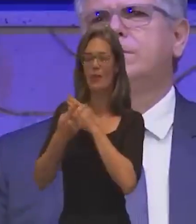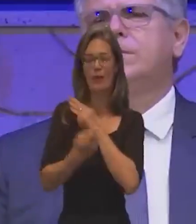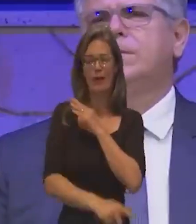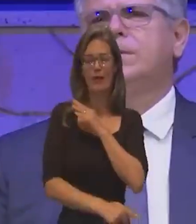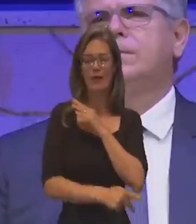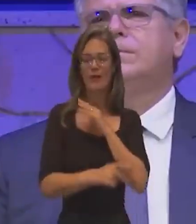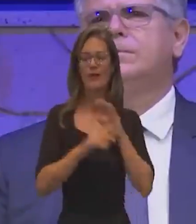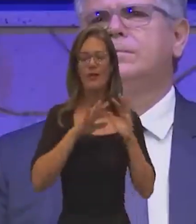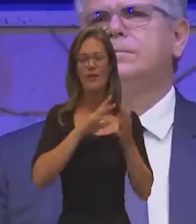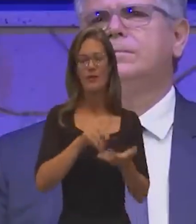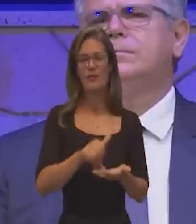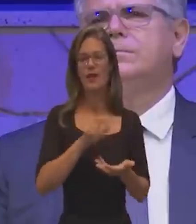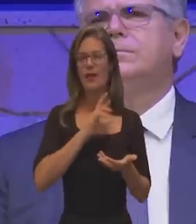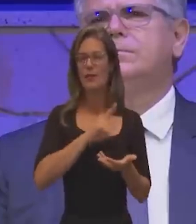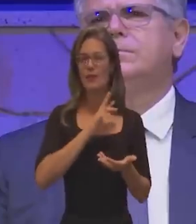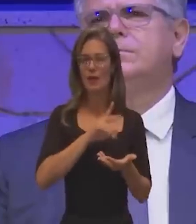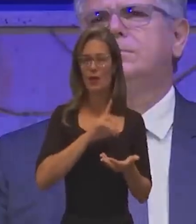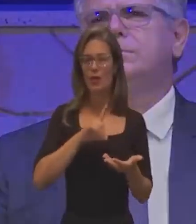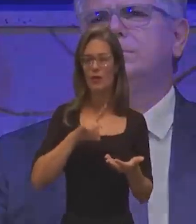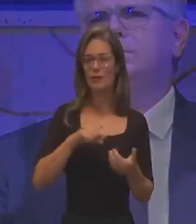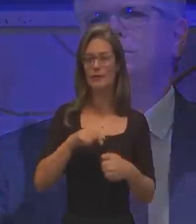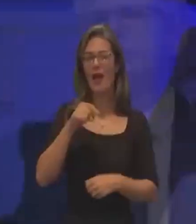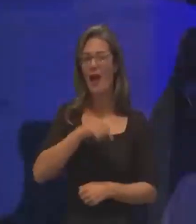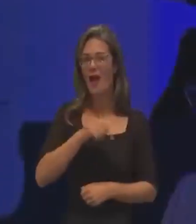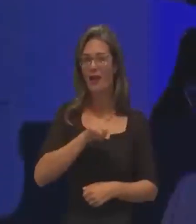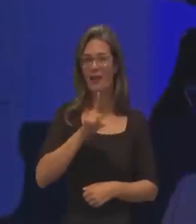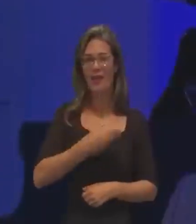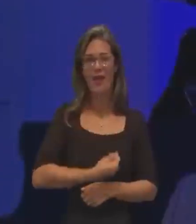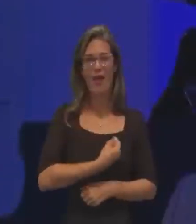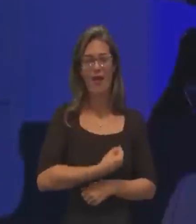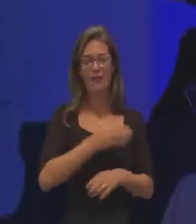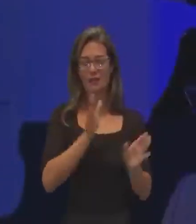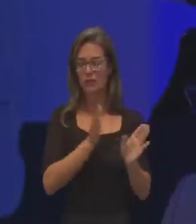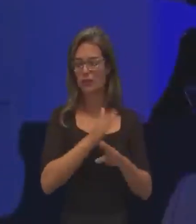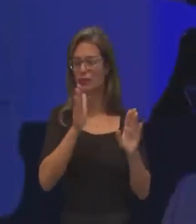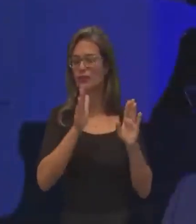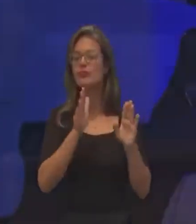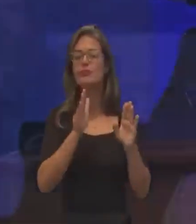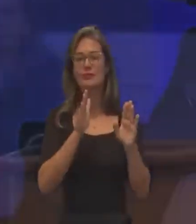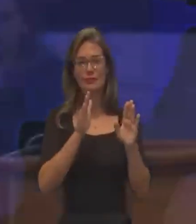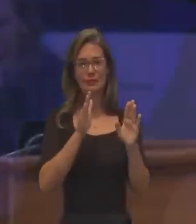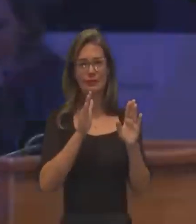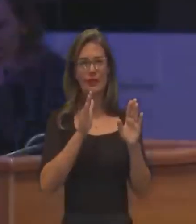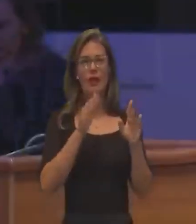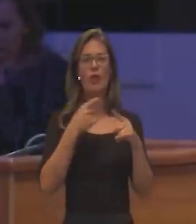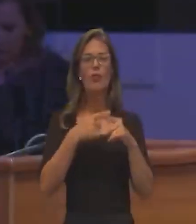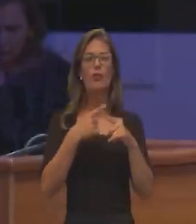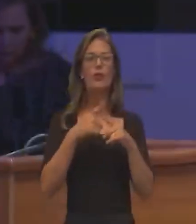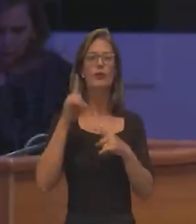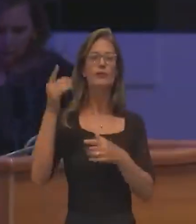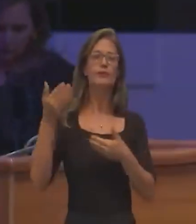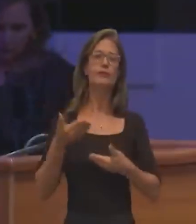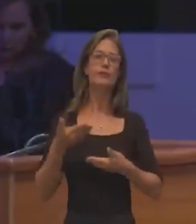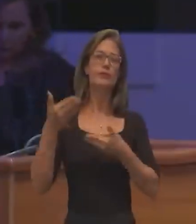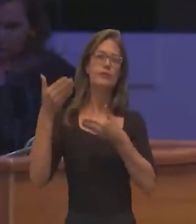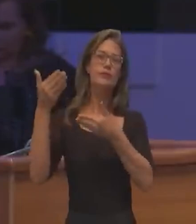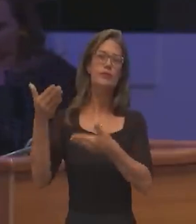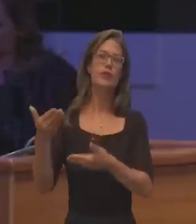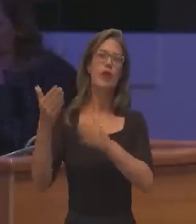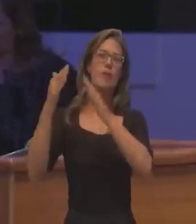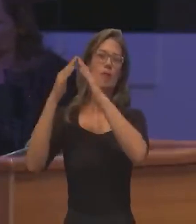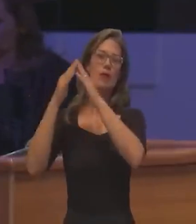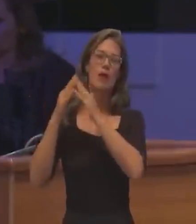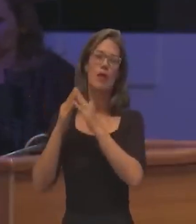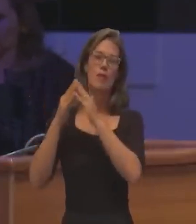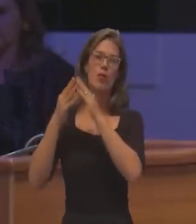neste mundo. Nós somos peregrinos e forasteiros, porque o Senhor nos convida para a sua